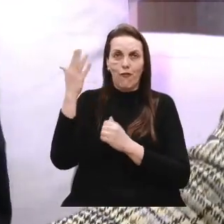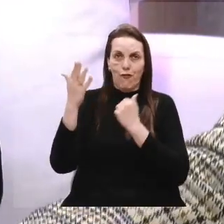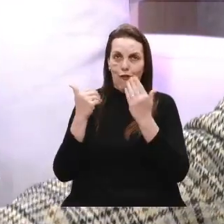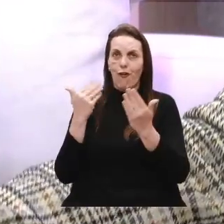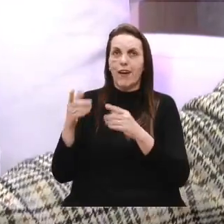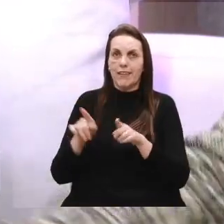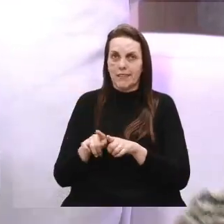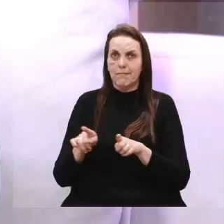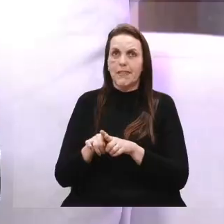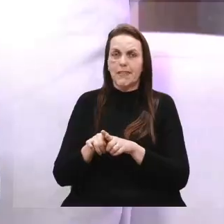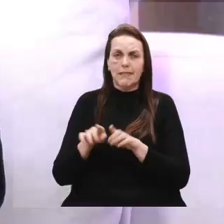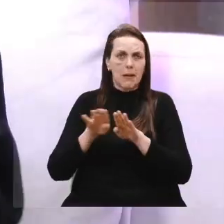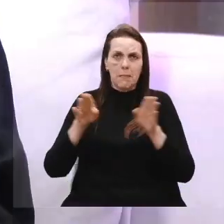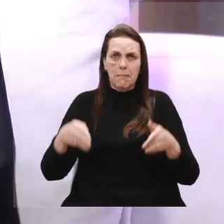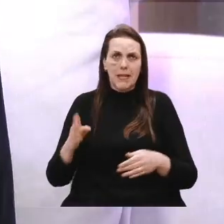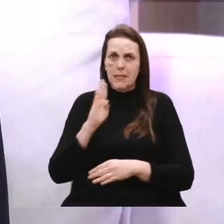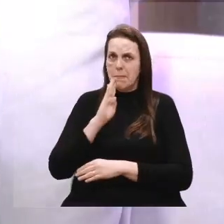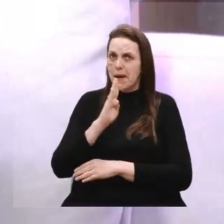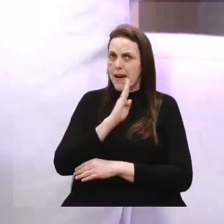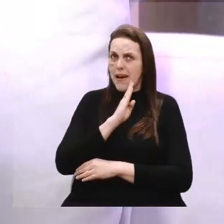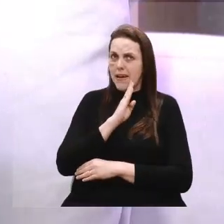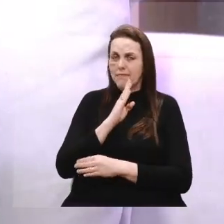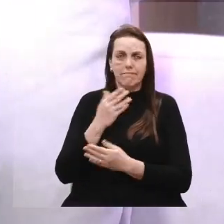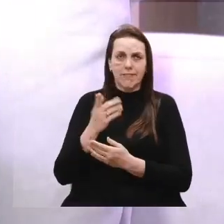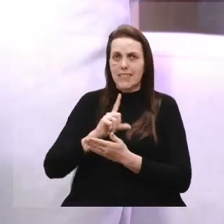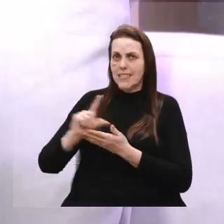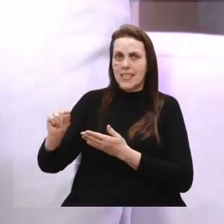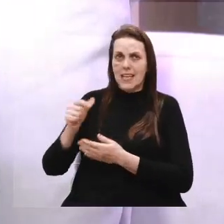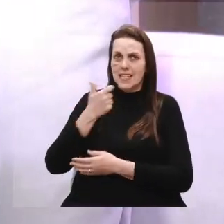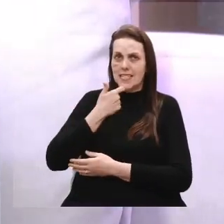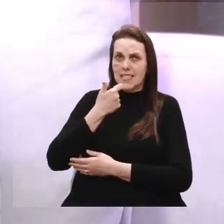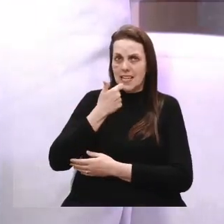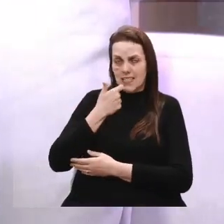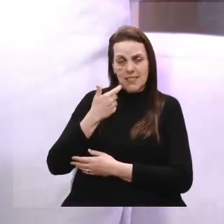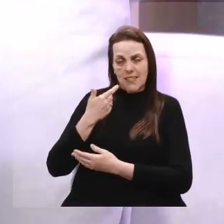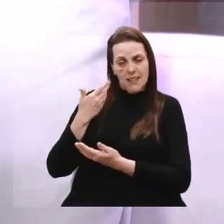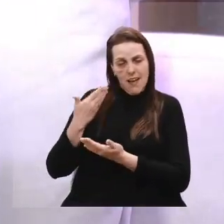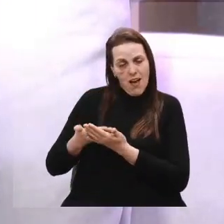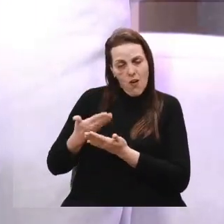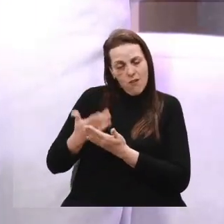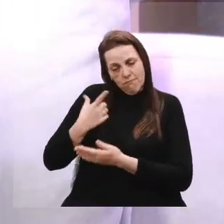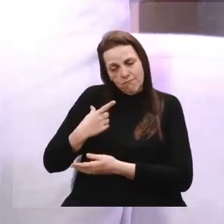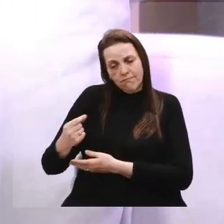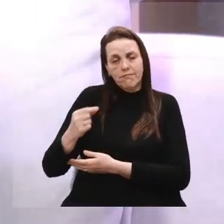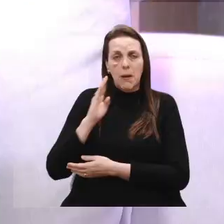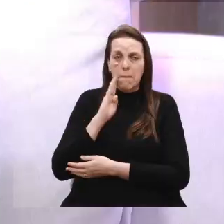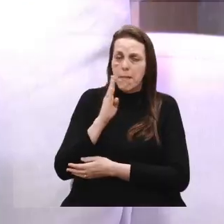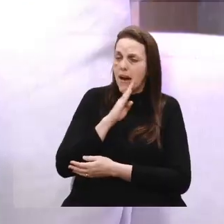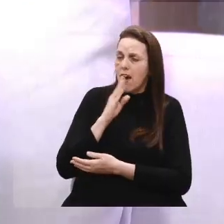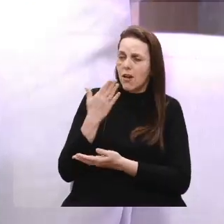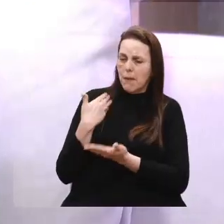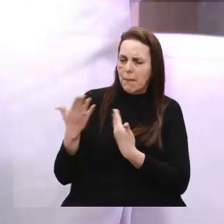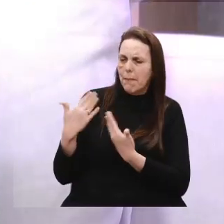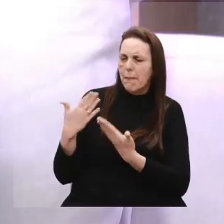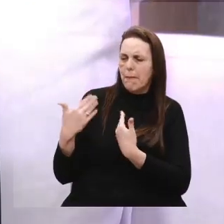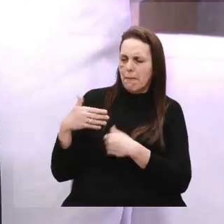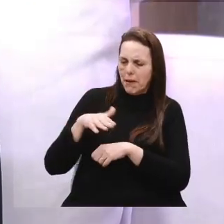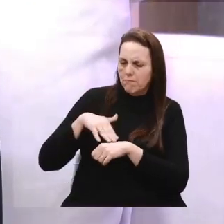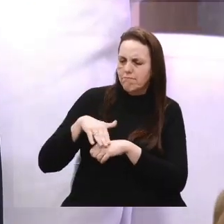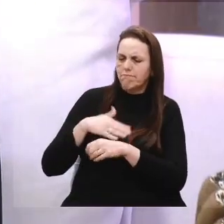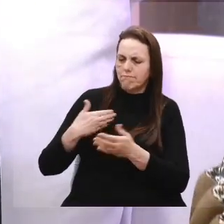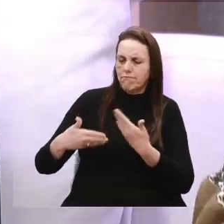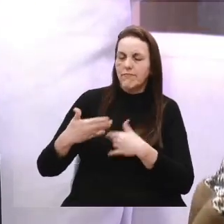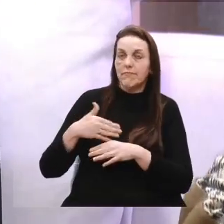Comentava aqui há pouco, na mesa do bar, né? Nós saíamos na sexta-feira da aula, íamos para o bar conversar,